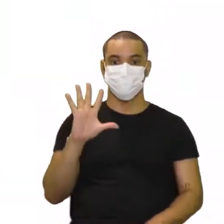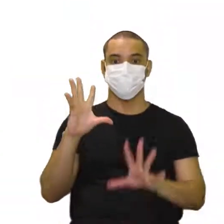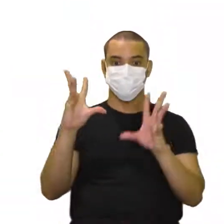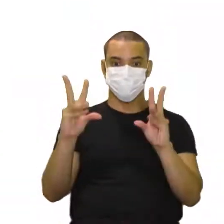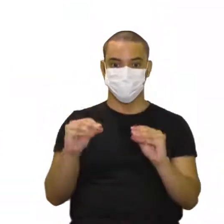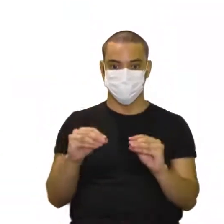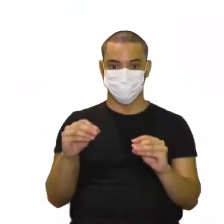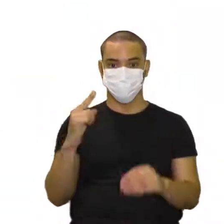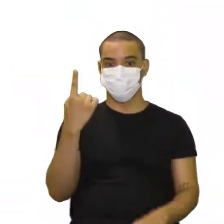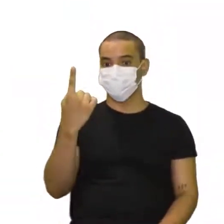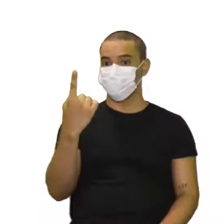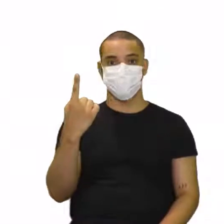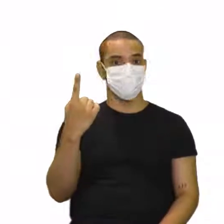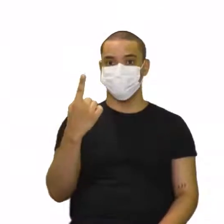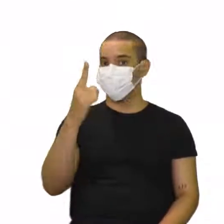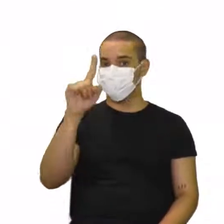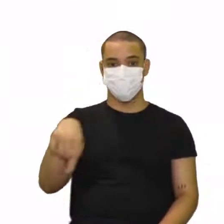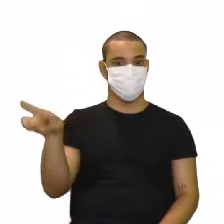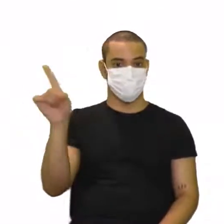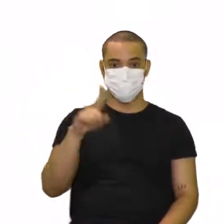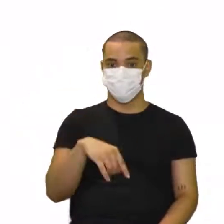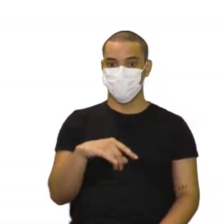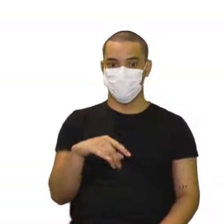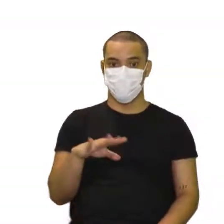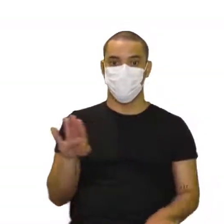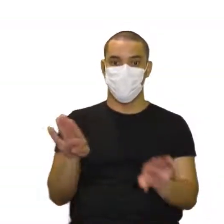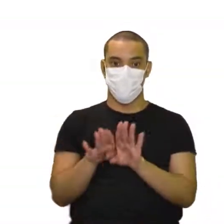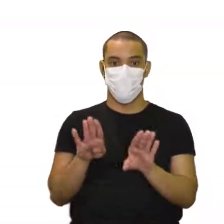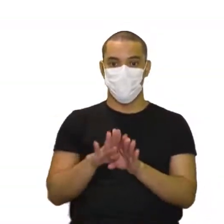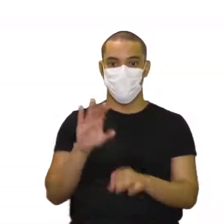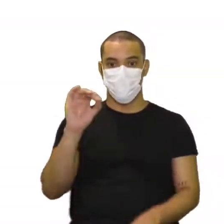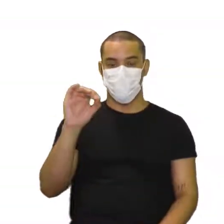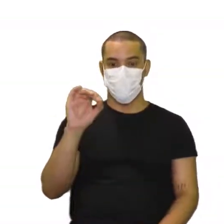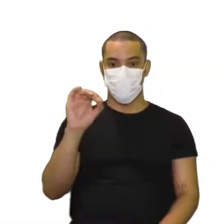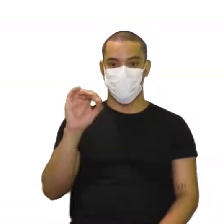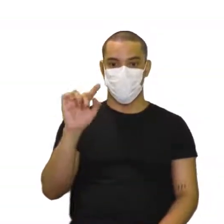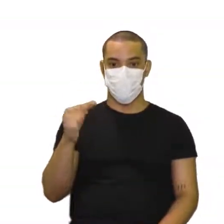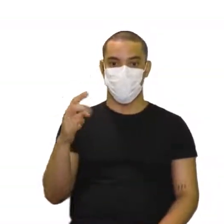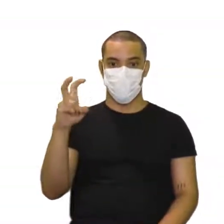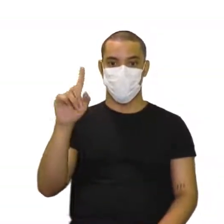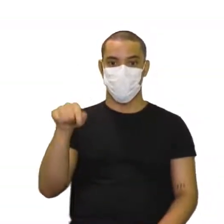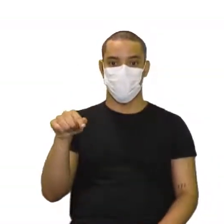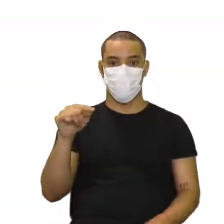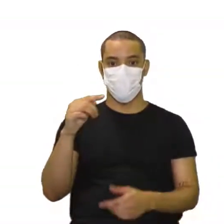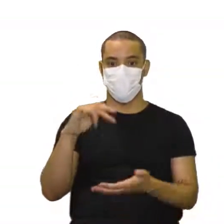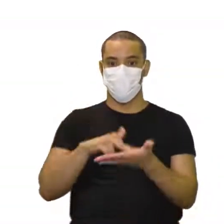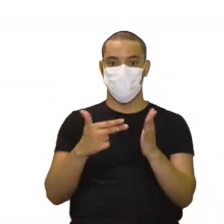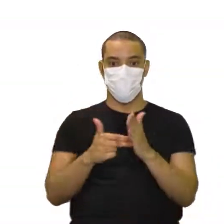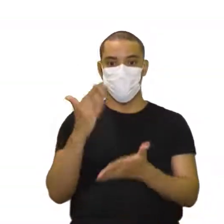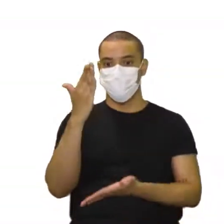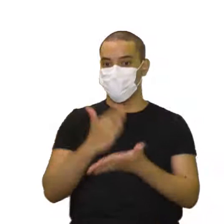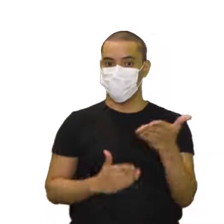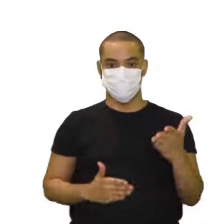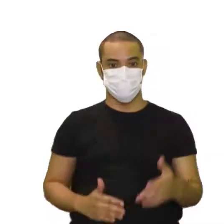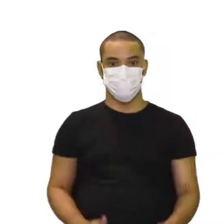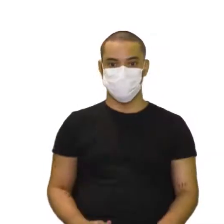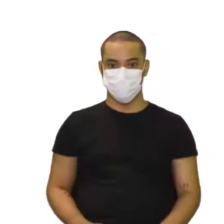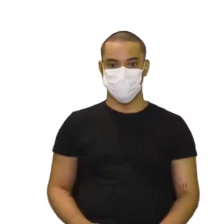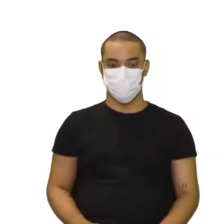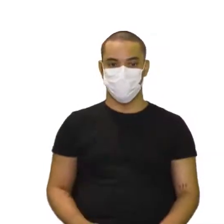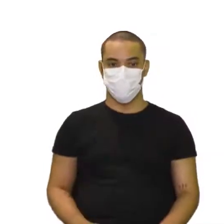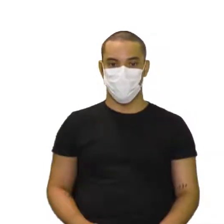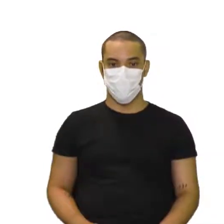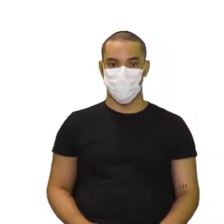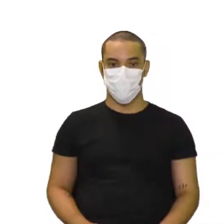é ele mesmo, não influencia. E todo número multiplicado por meio é a metade. Que é a mesma coisa de você fazer simplesmente isso aqui,